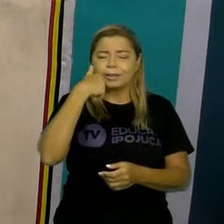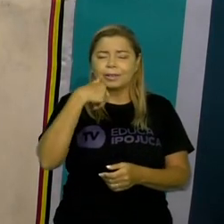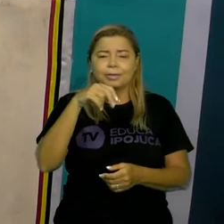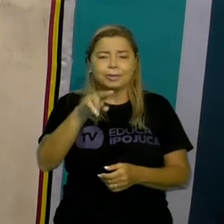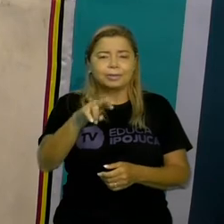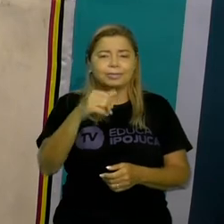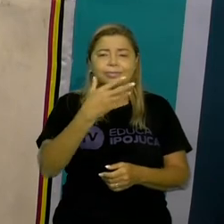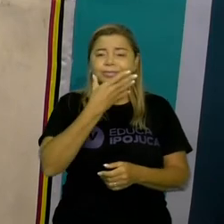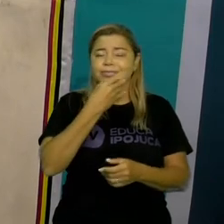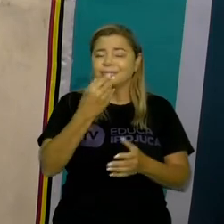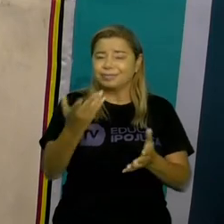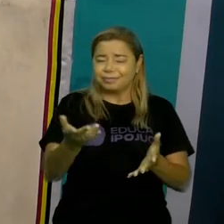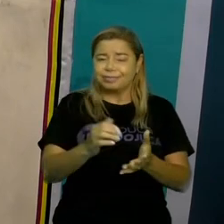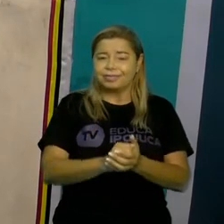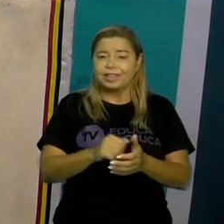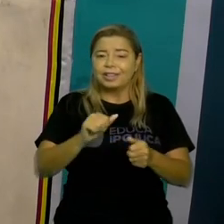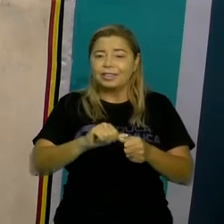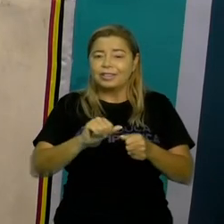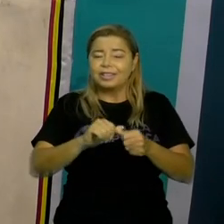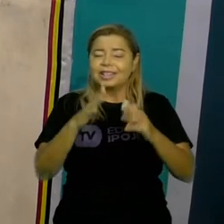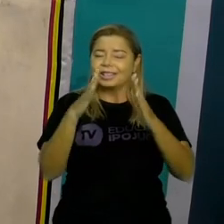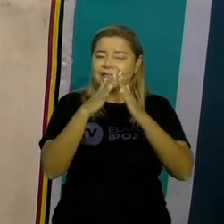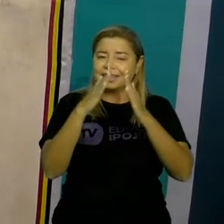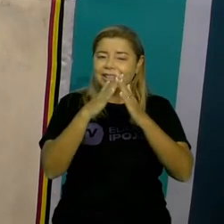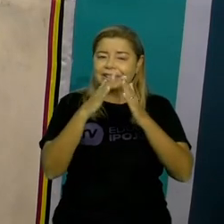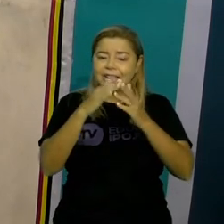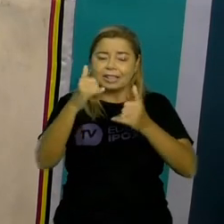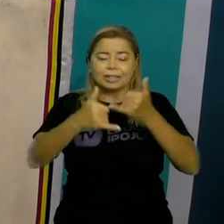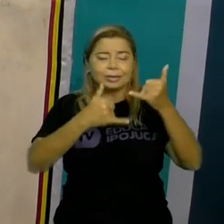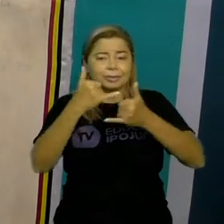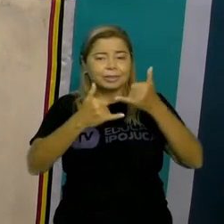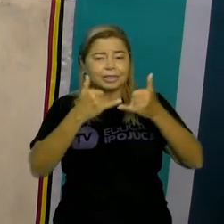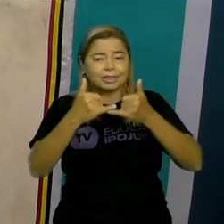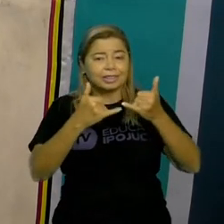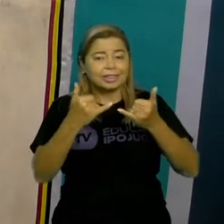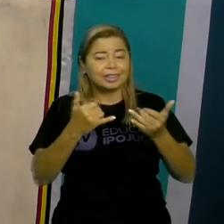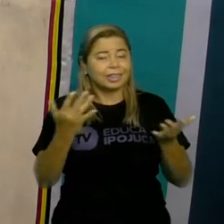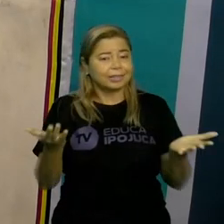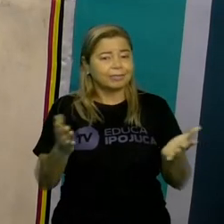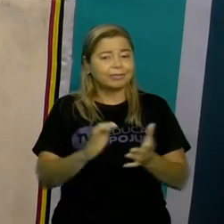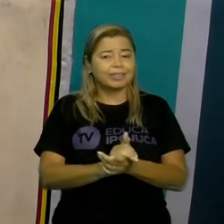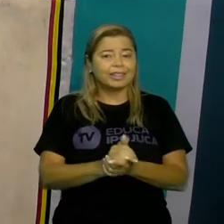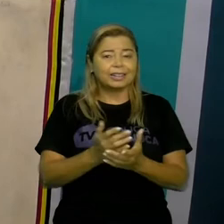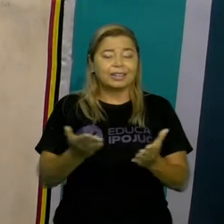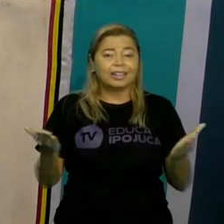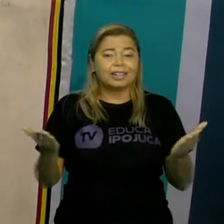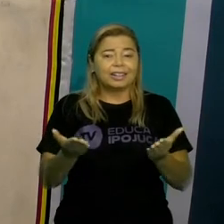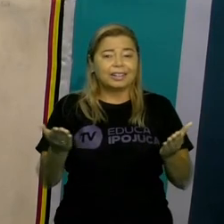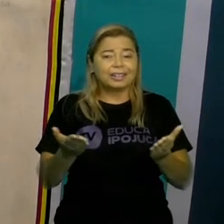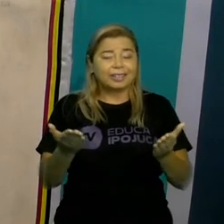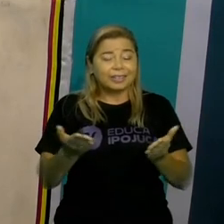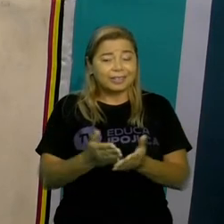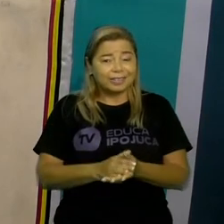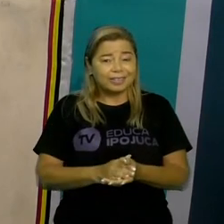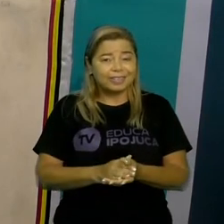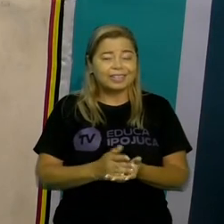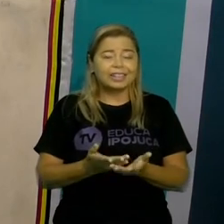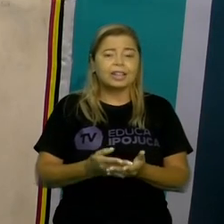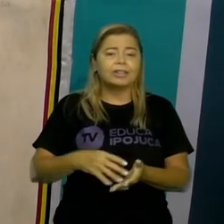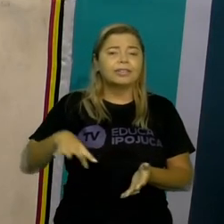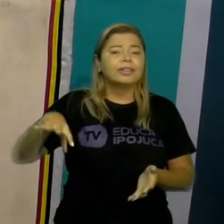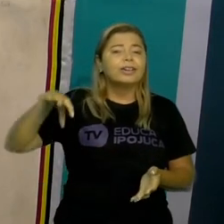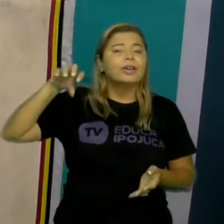na casinha de vocês, meus amores. E para a gente encerrar essa aula, a gente agora vai ouvir